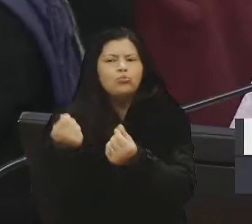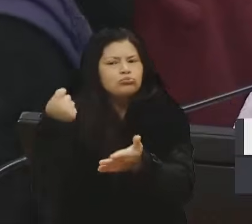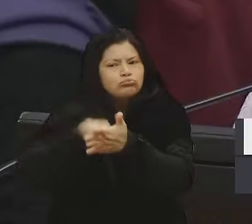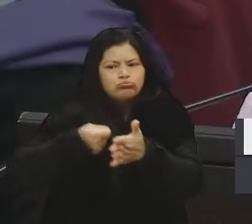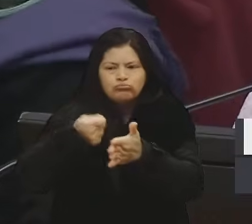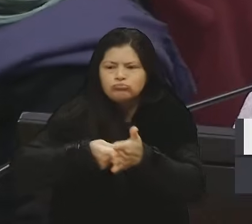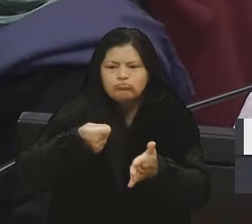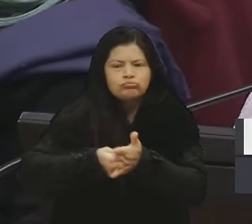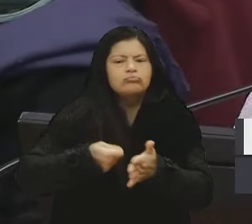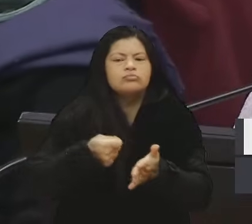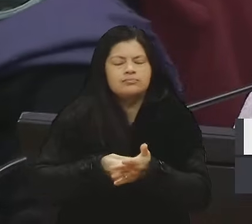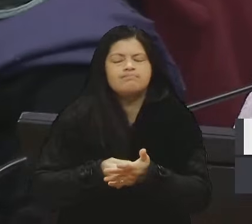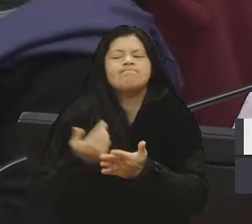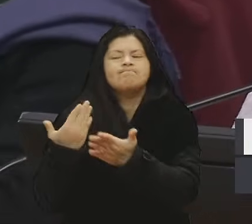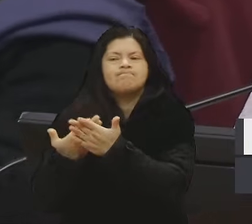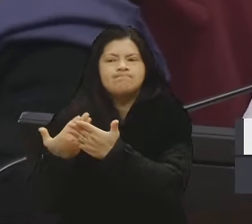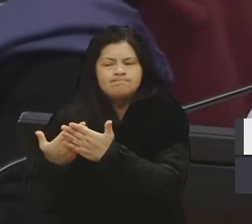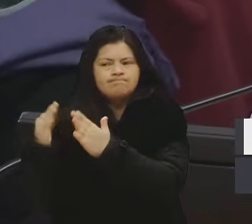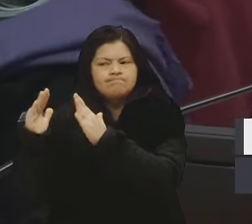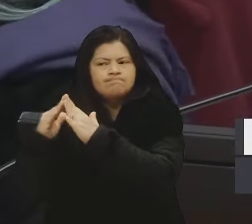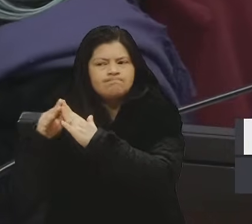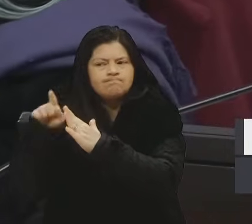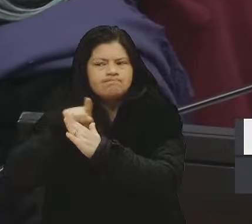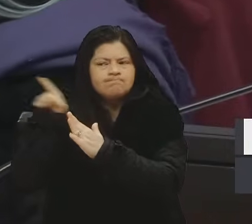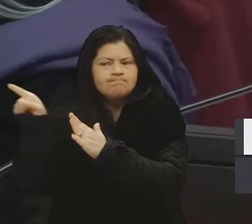para que essa escola fosse